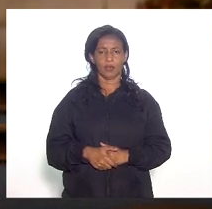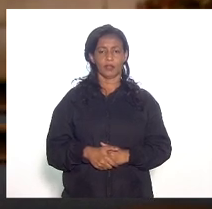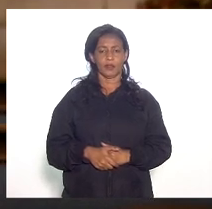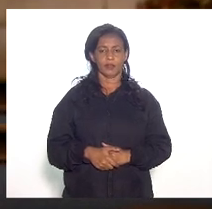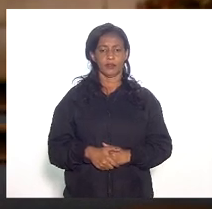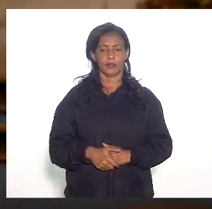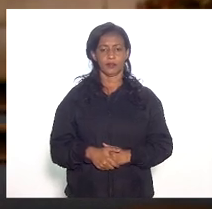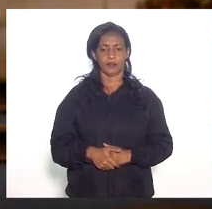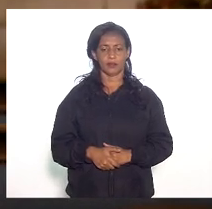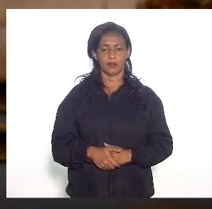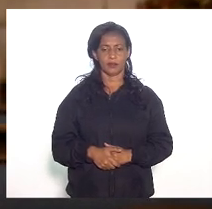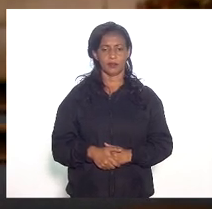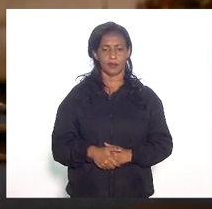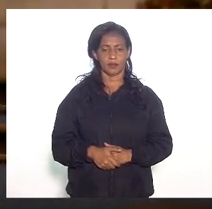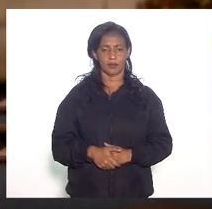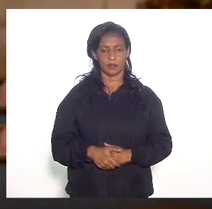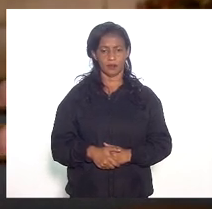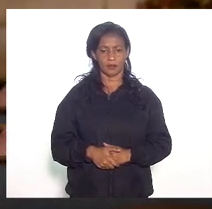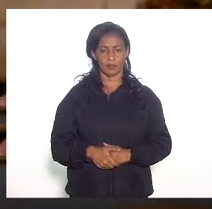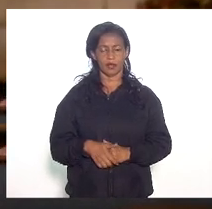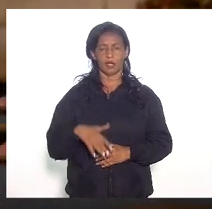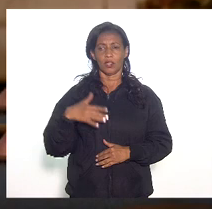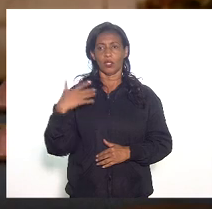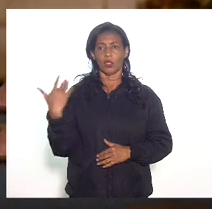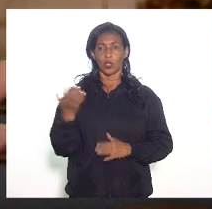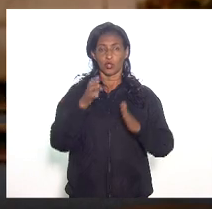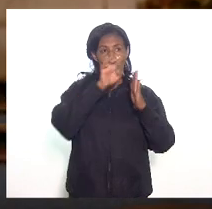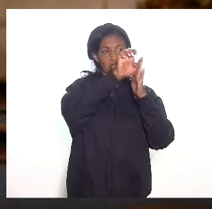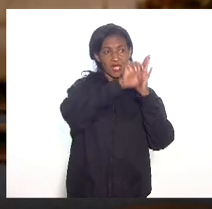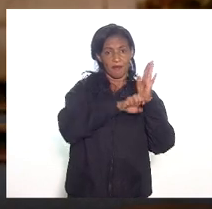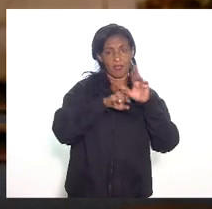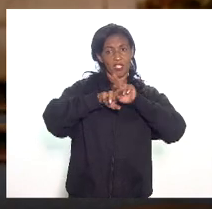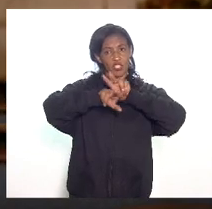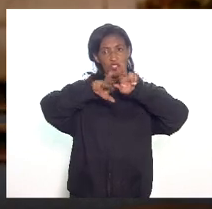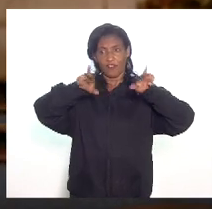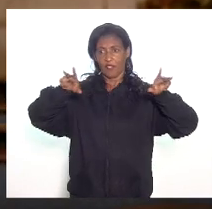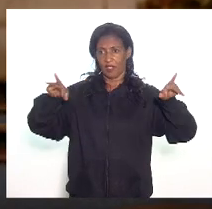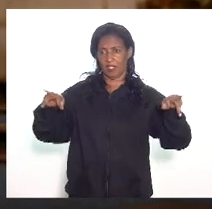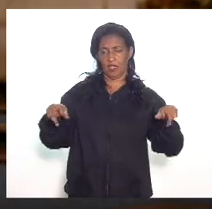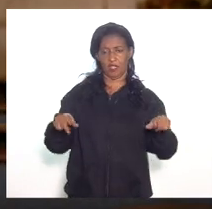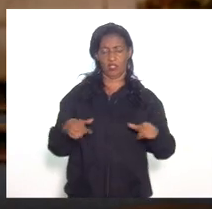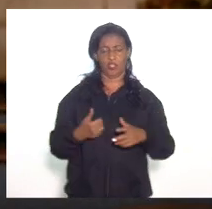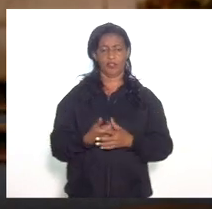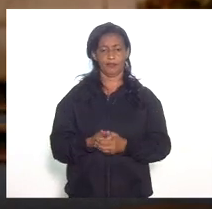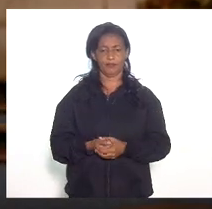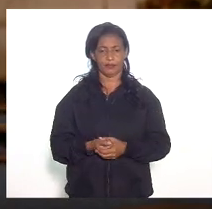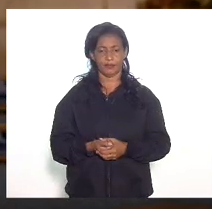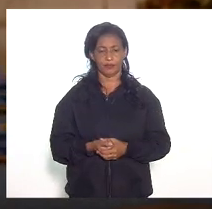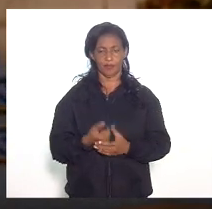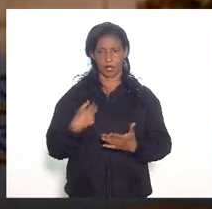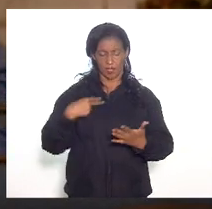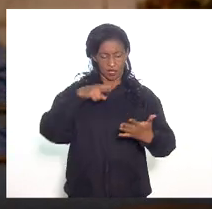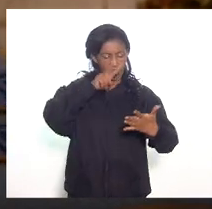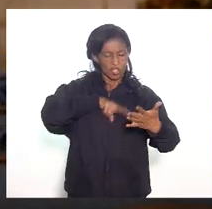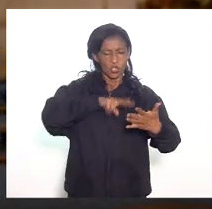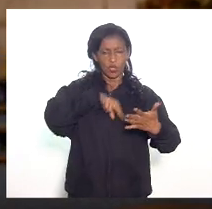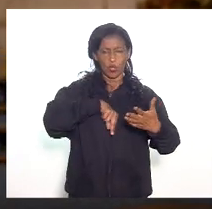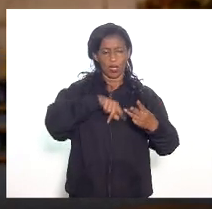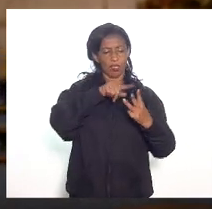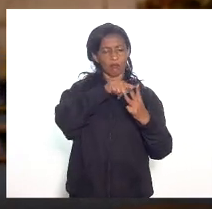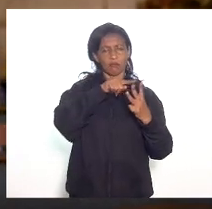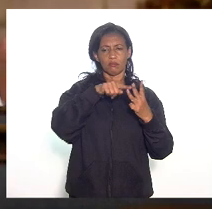são são tratando de emendas diferentes ou são emendas deixa eu ler os destaques